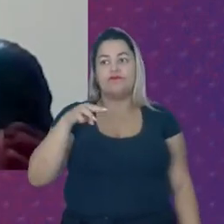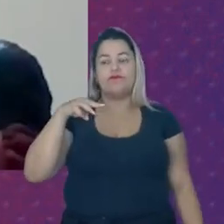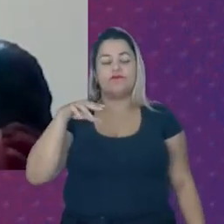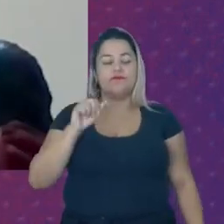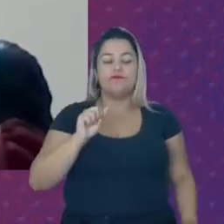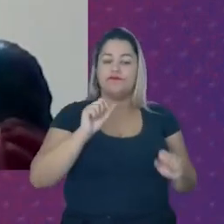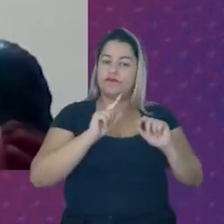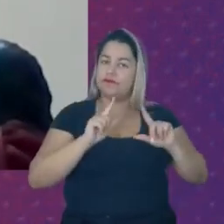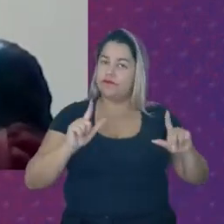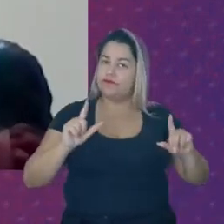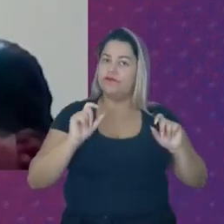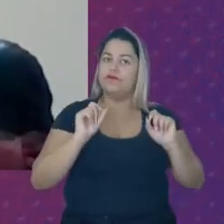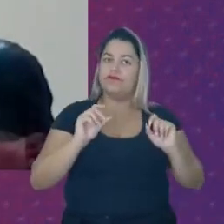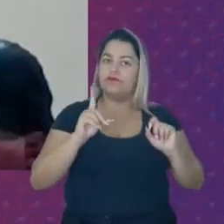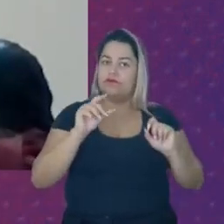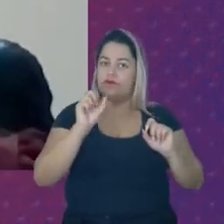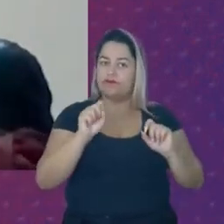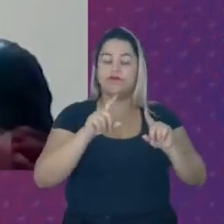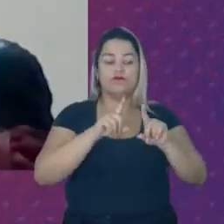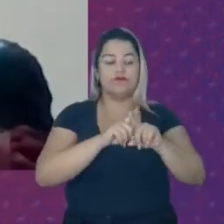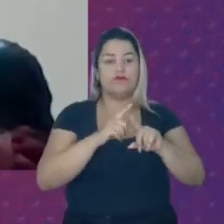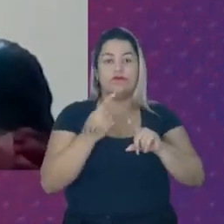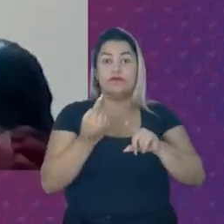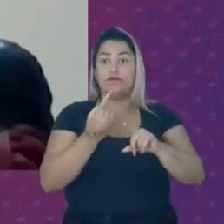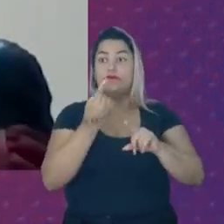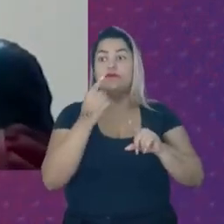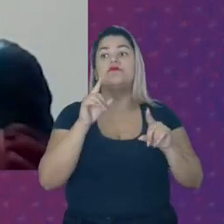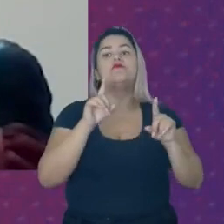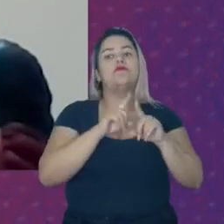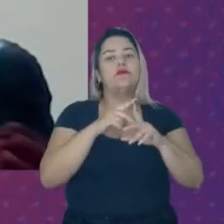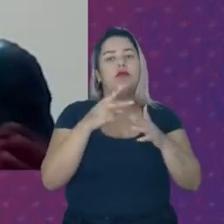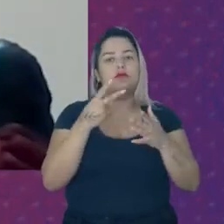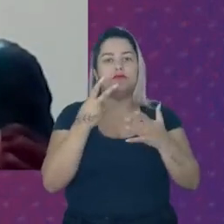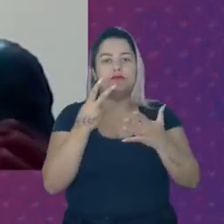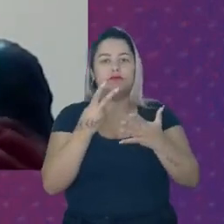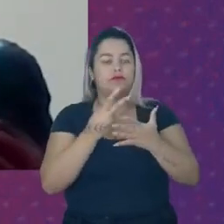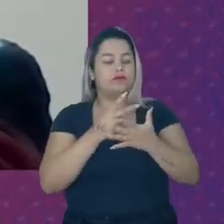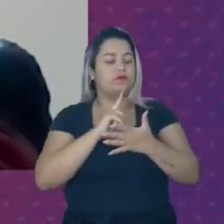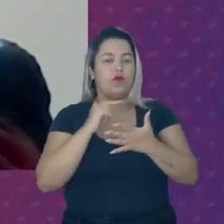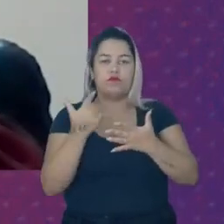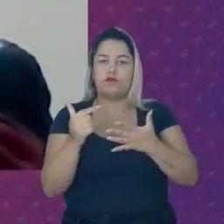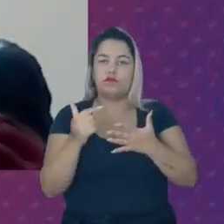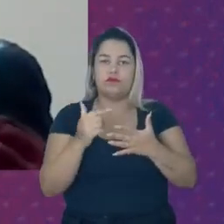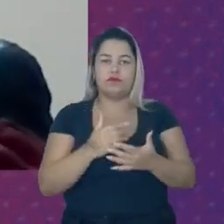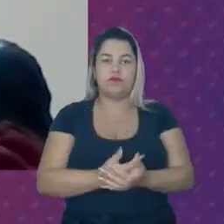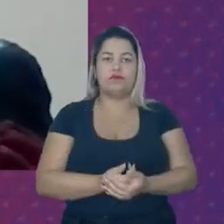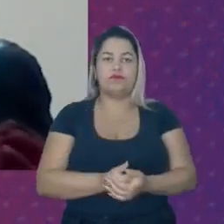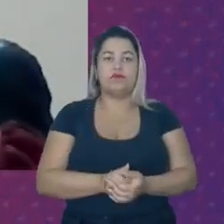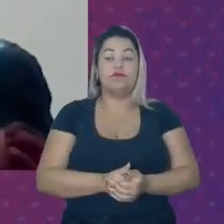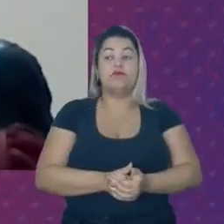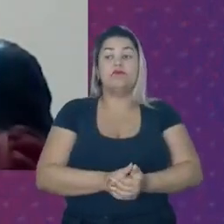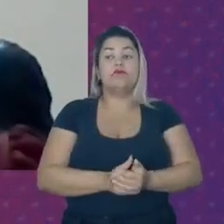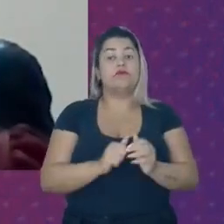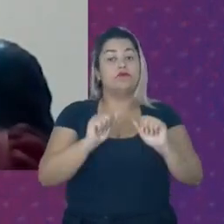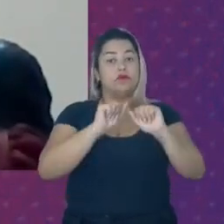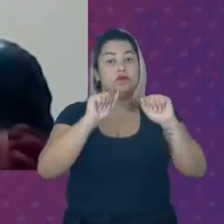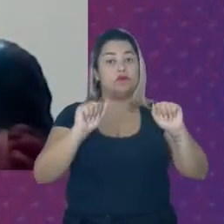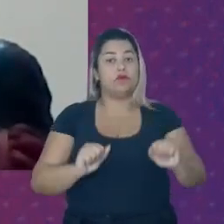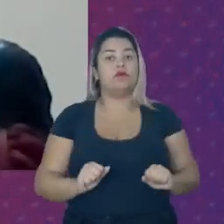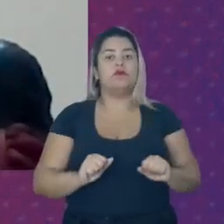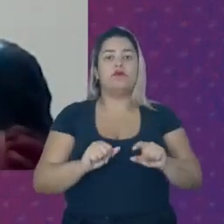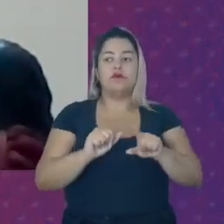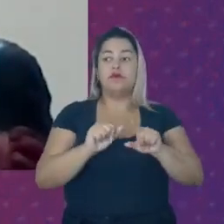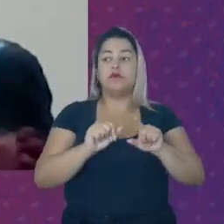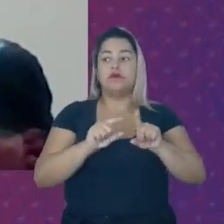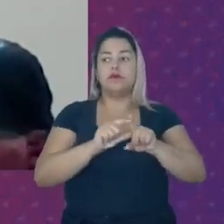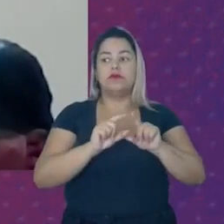dados. Então, essa unificação dos sistemas federais, ela também não existia nesse período. Então, o sistema ele foi utilizado de